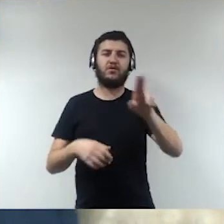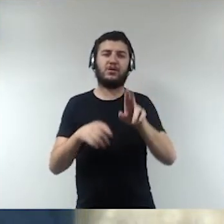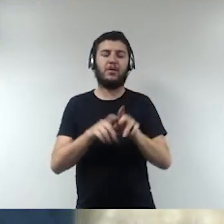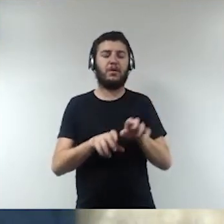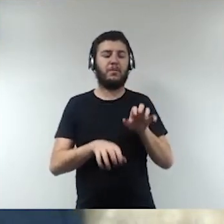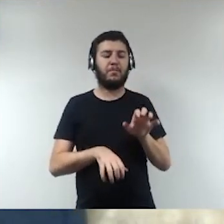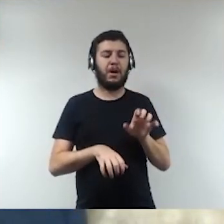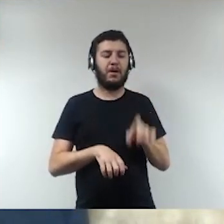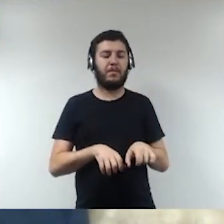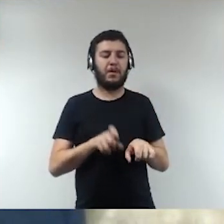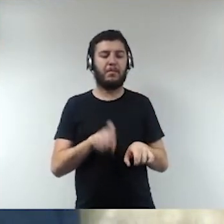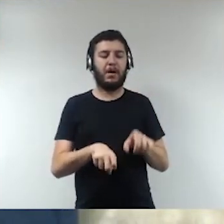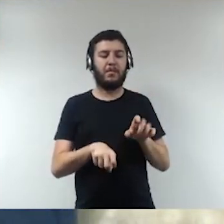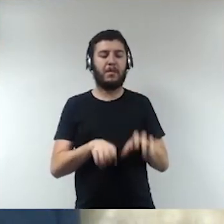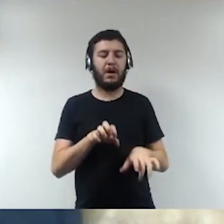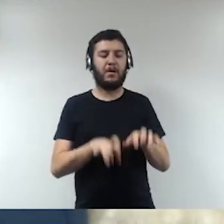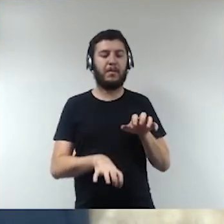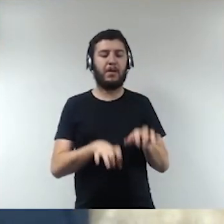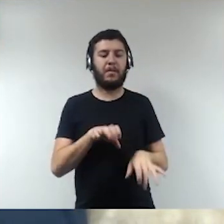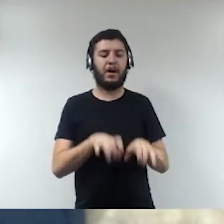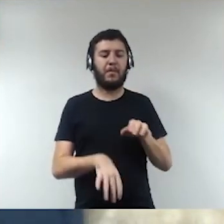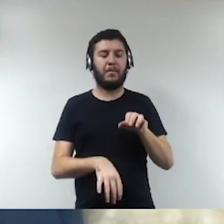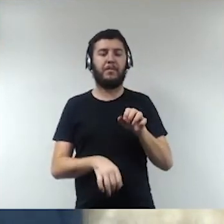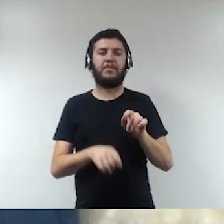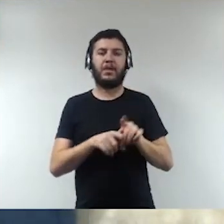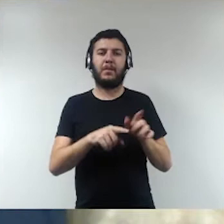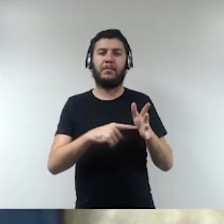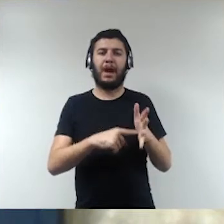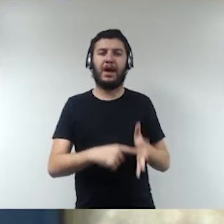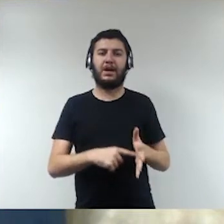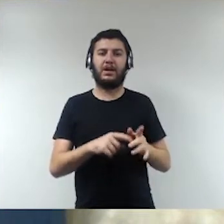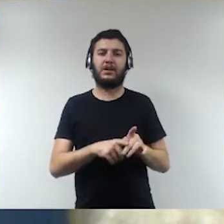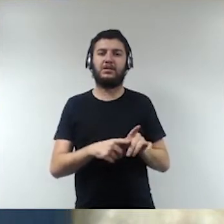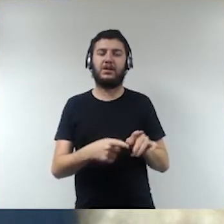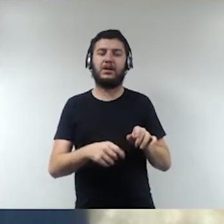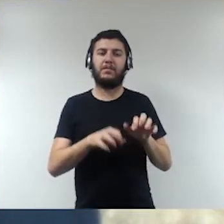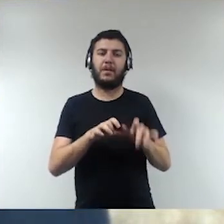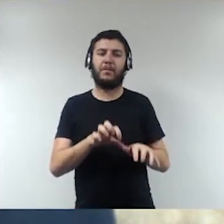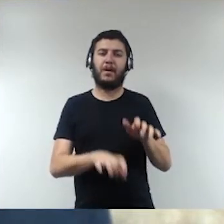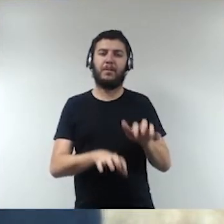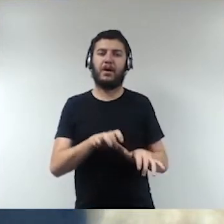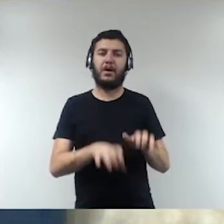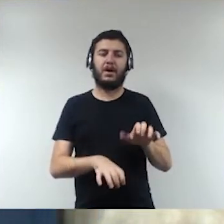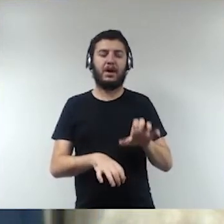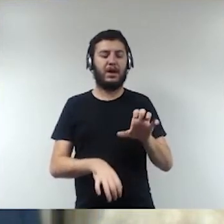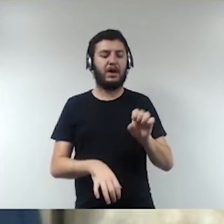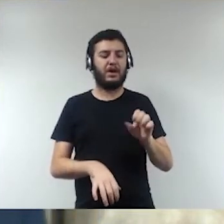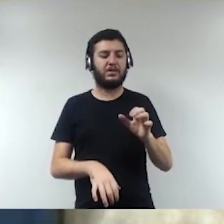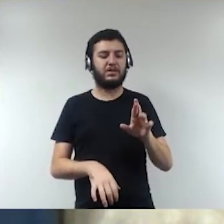interior de Pernambuco e no Brasil todo, colegas que ainda usam máquina de escrever. O PJE já excluiu muitos